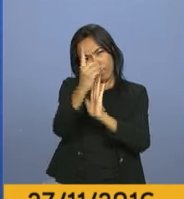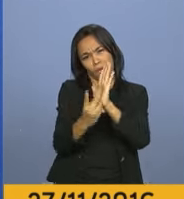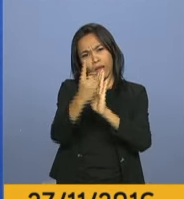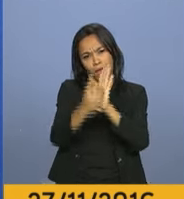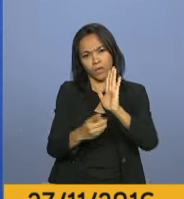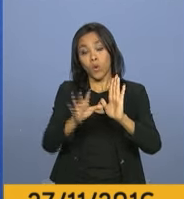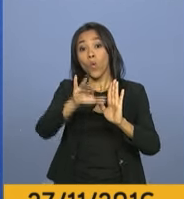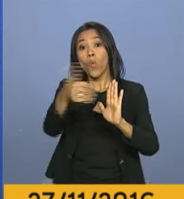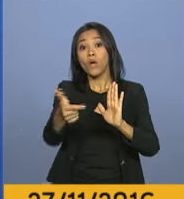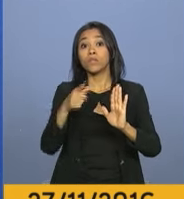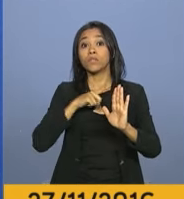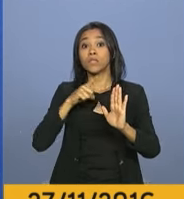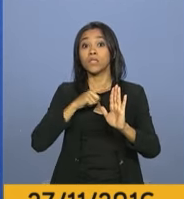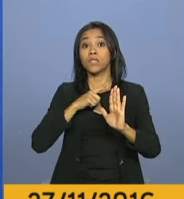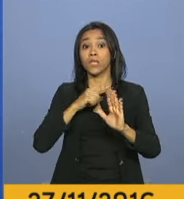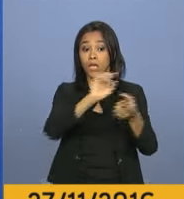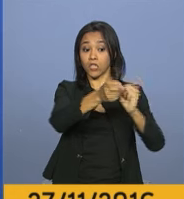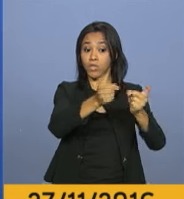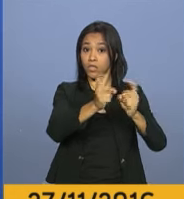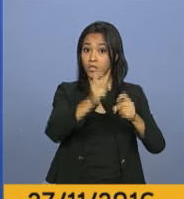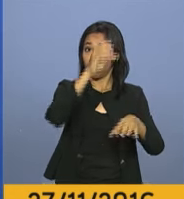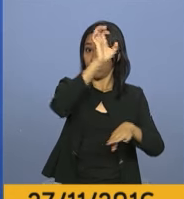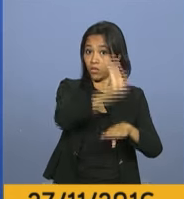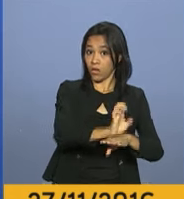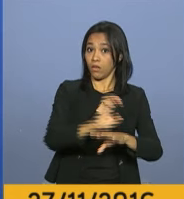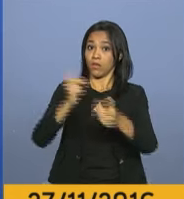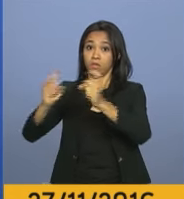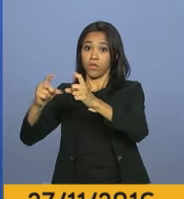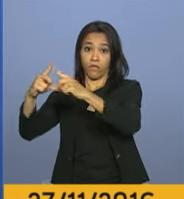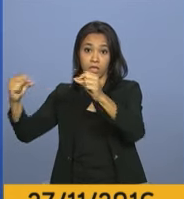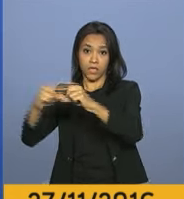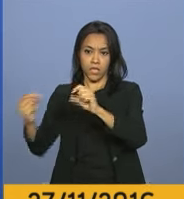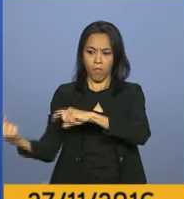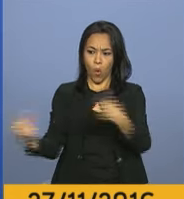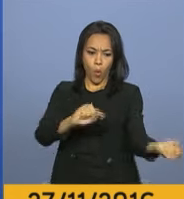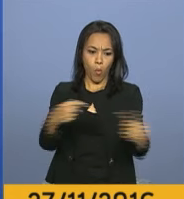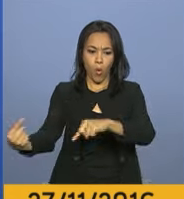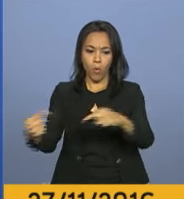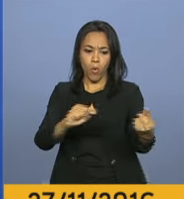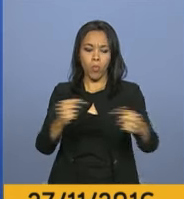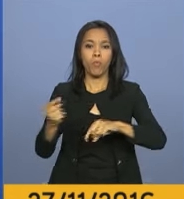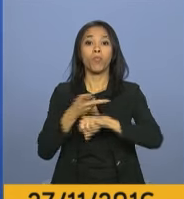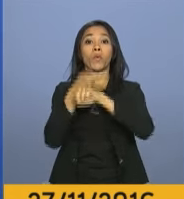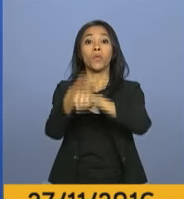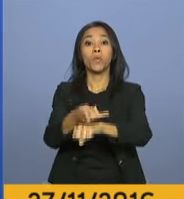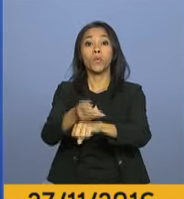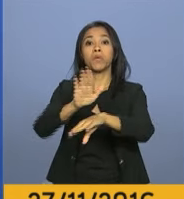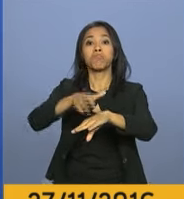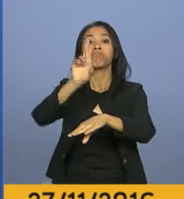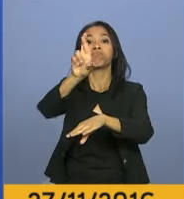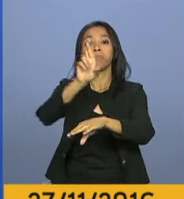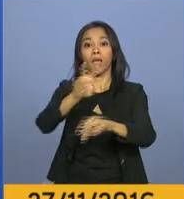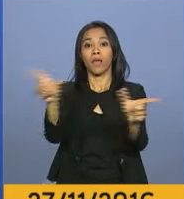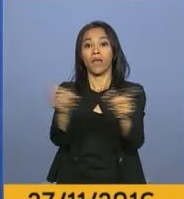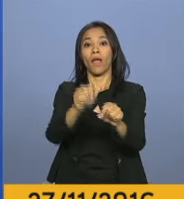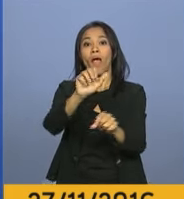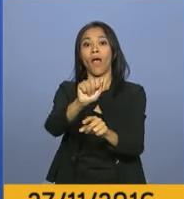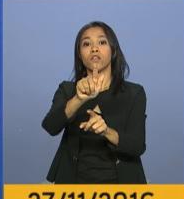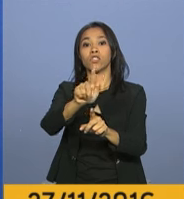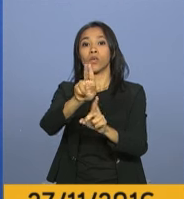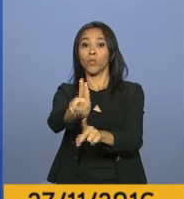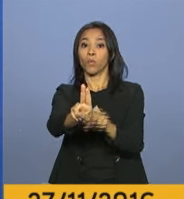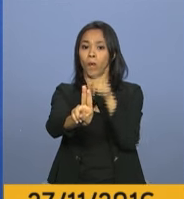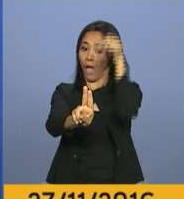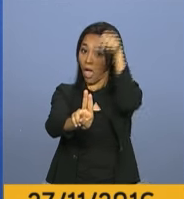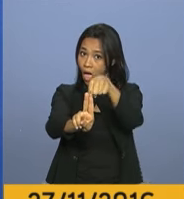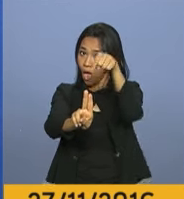diz que quando há conflito de órgãos, pode-se ouvir a Advocacia Geral da União, que fará uma avaliação